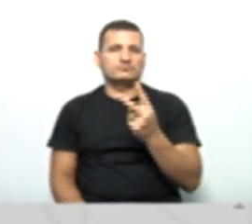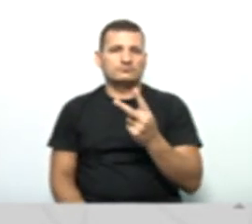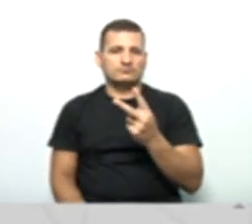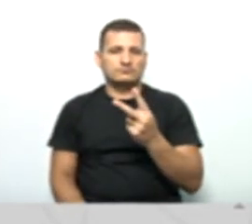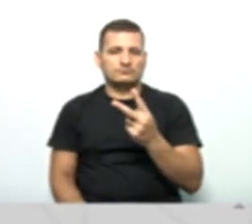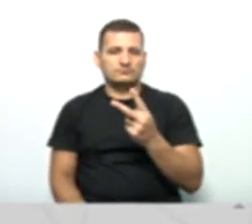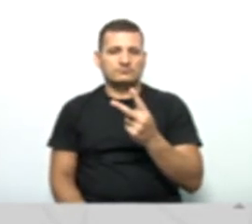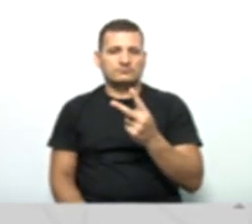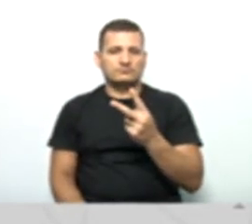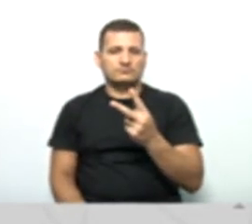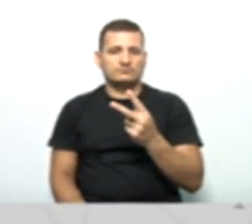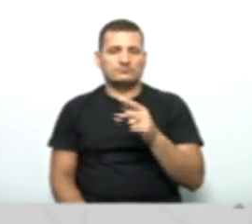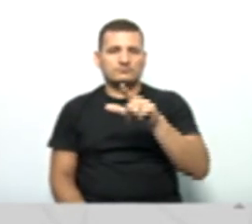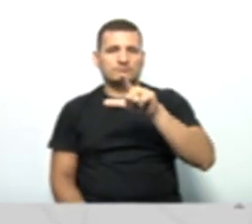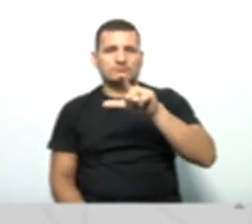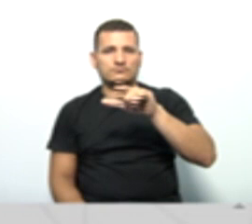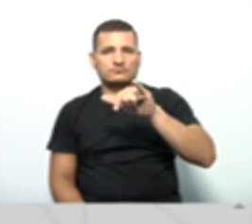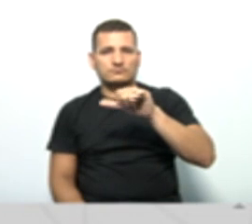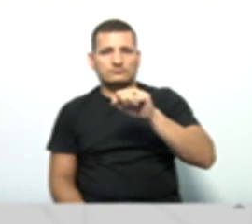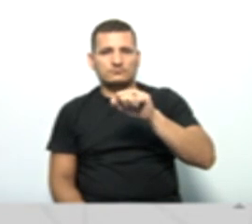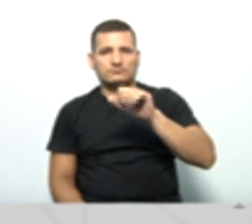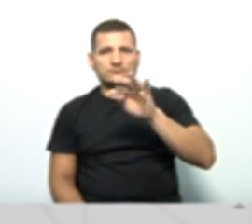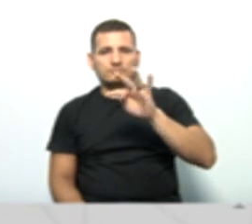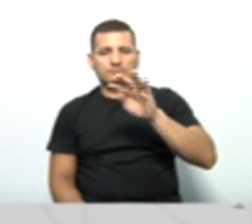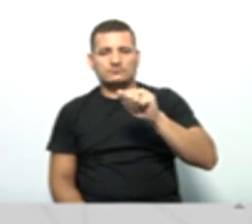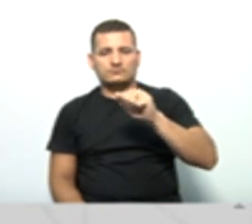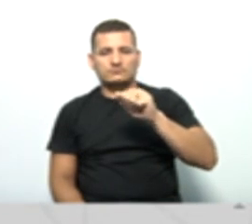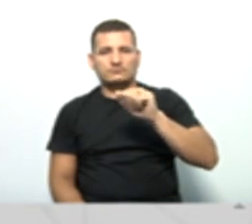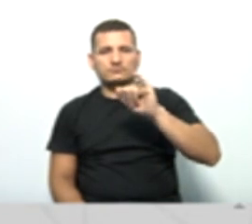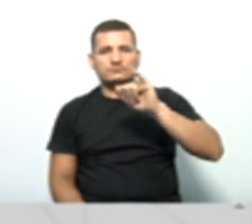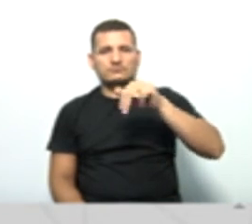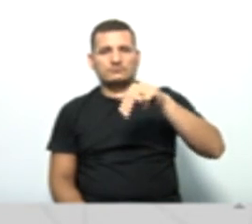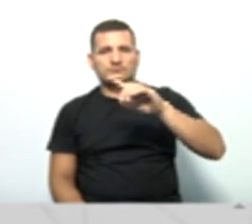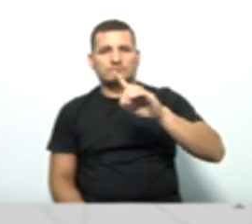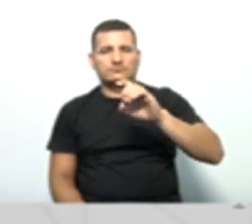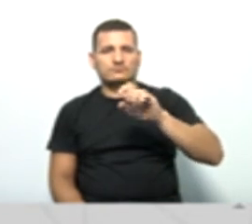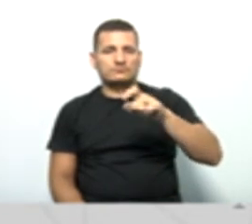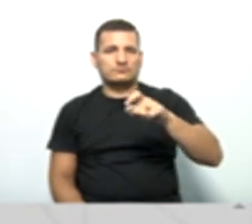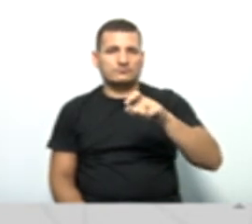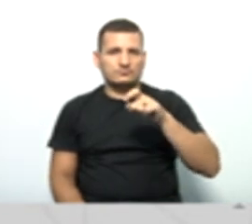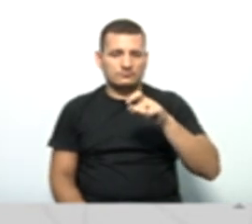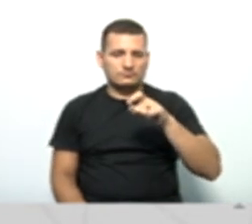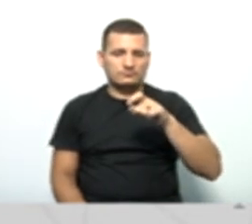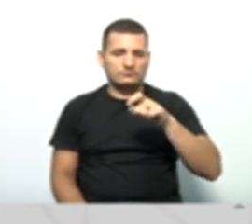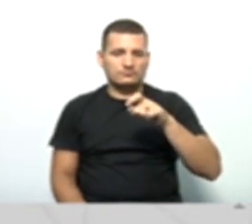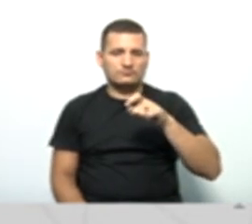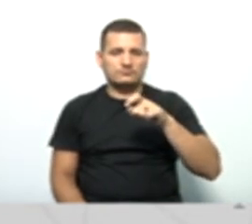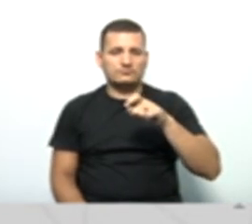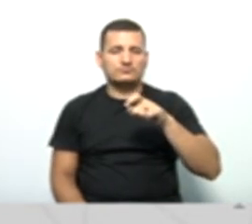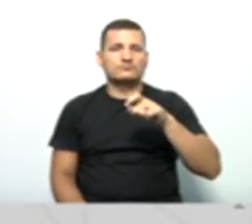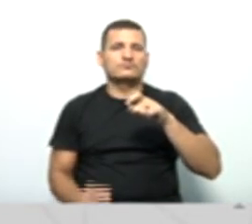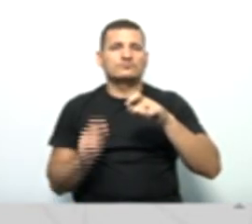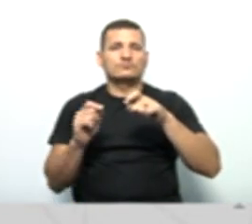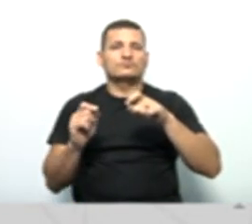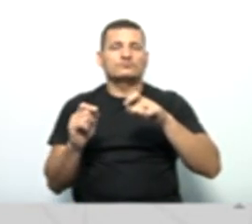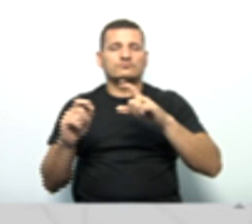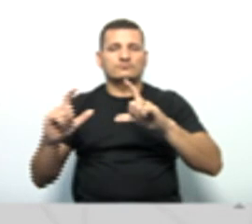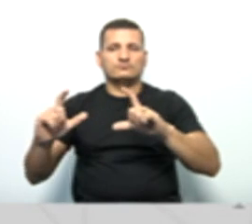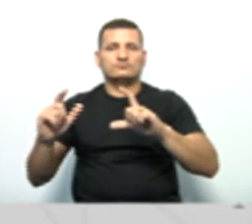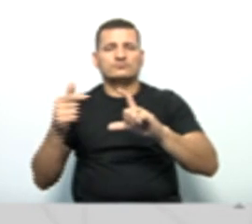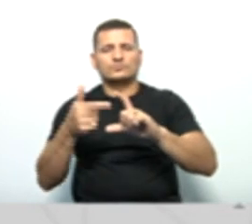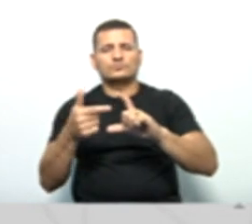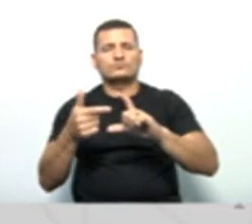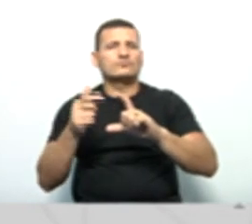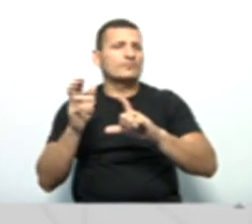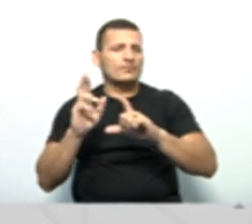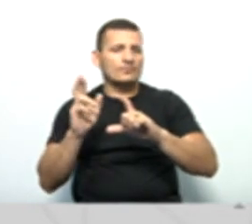O list index, tá vendo aqui, ó? List index, ele me pediu a posição do 2. Qual é a